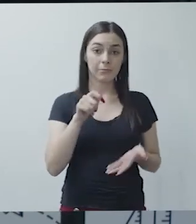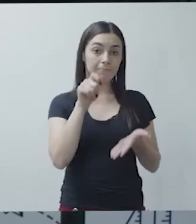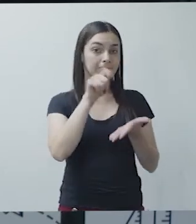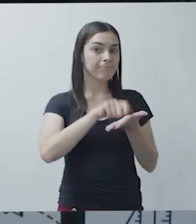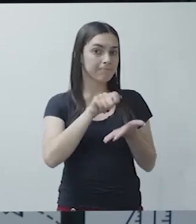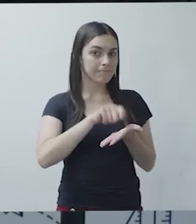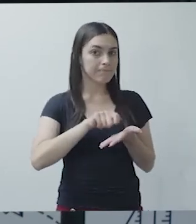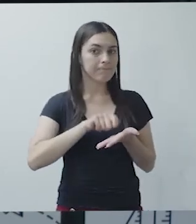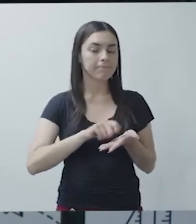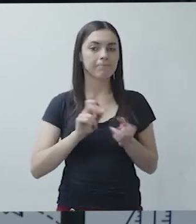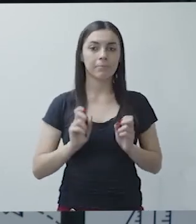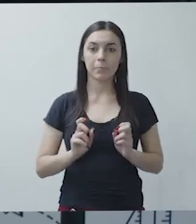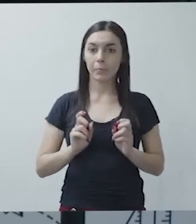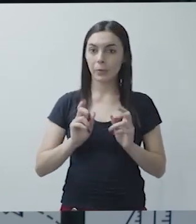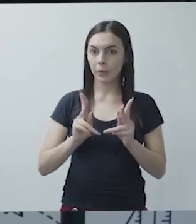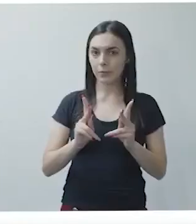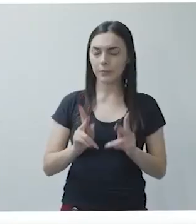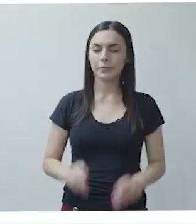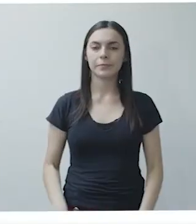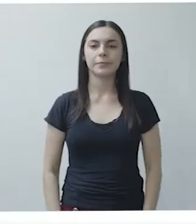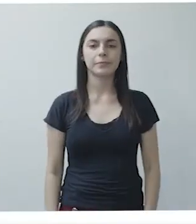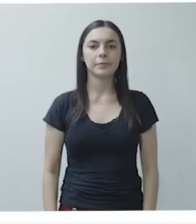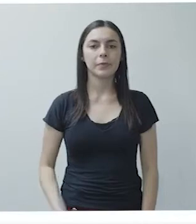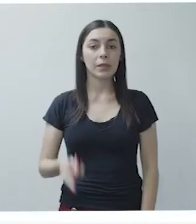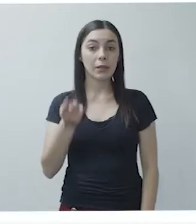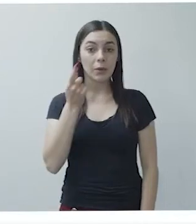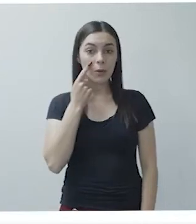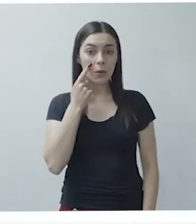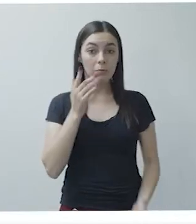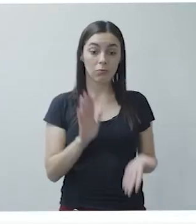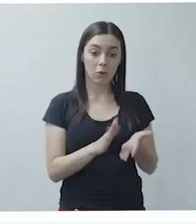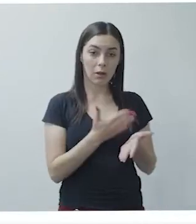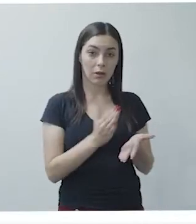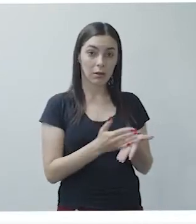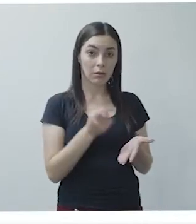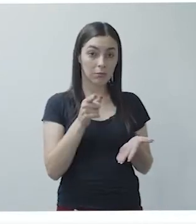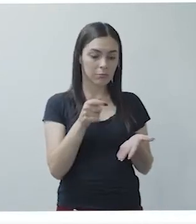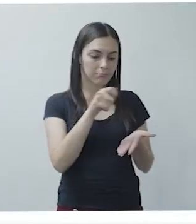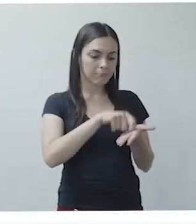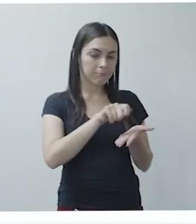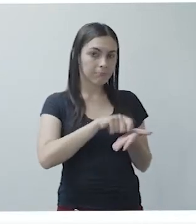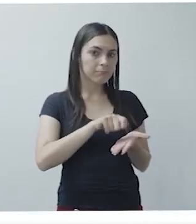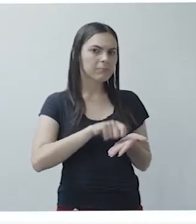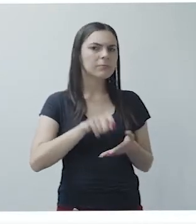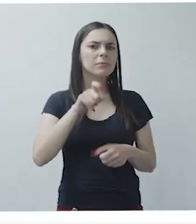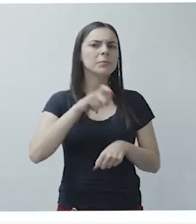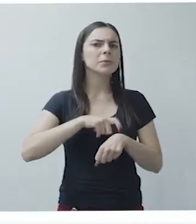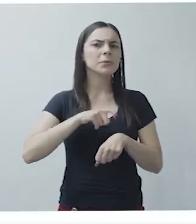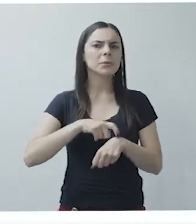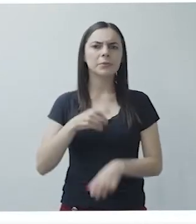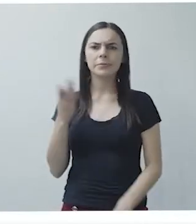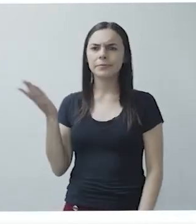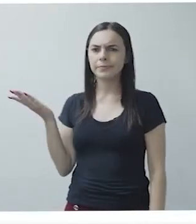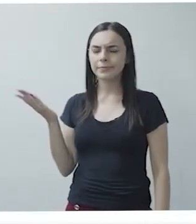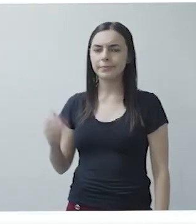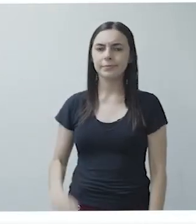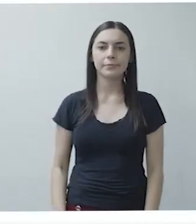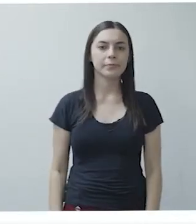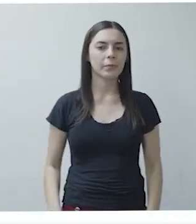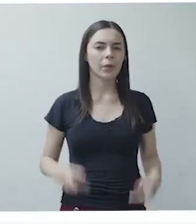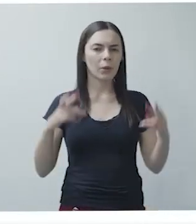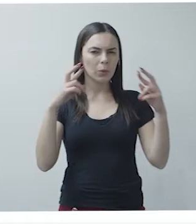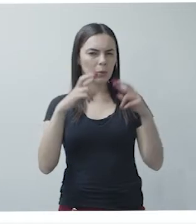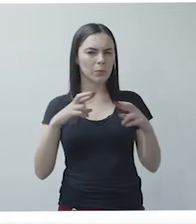tá? Olha lá, então. Registre em seu caderno. Que horas são? Observe